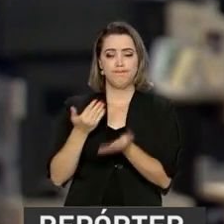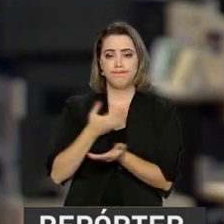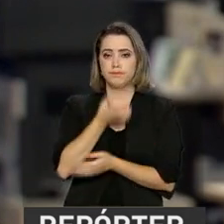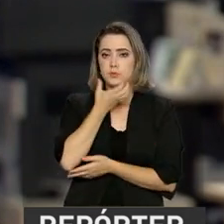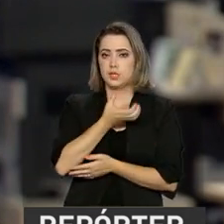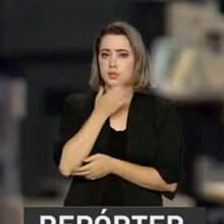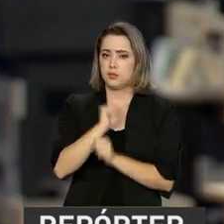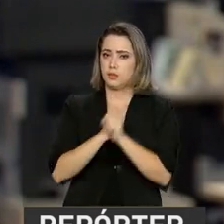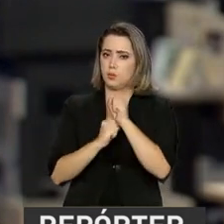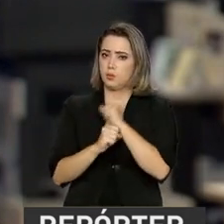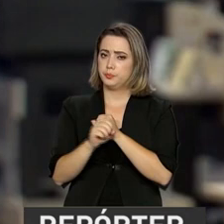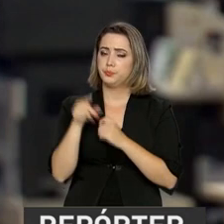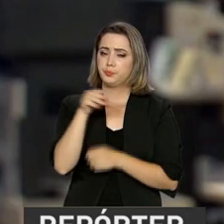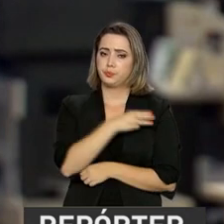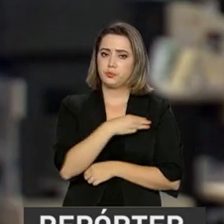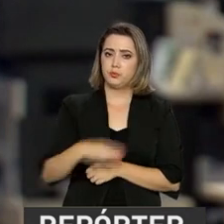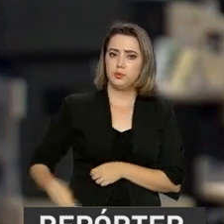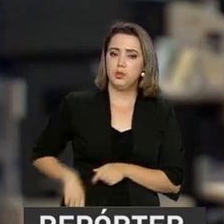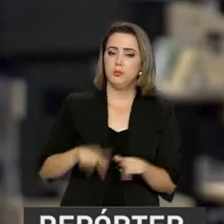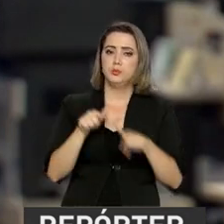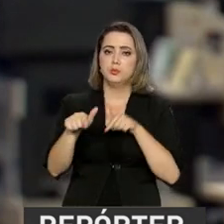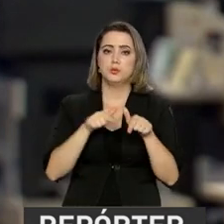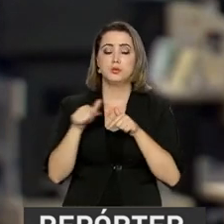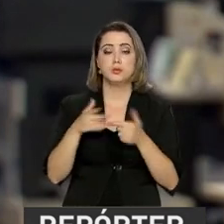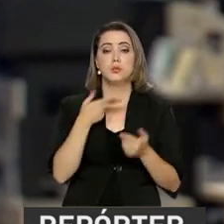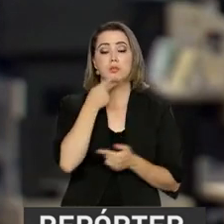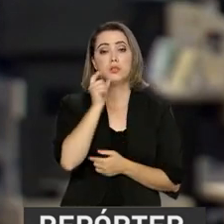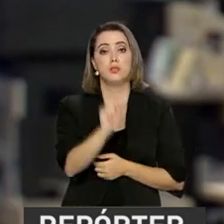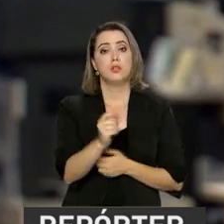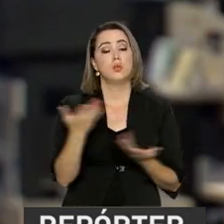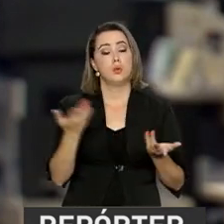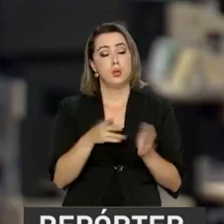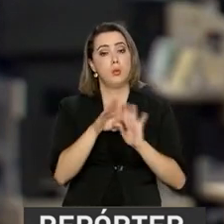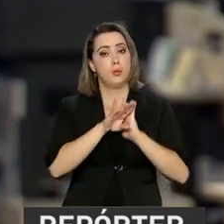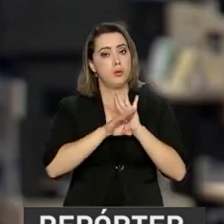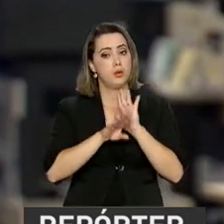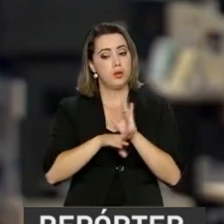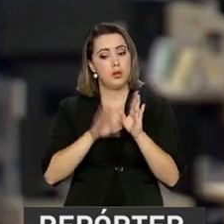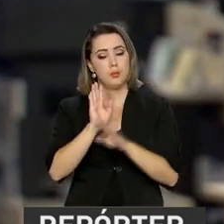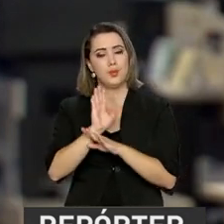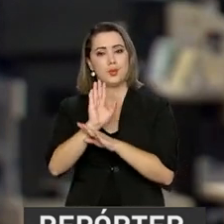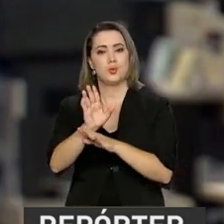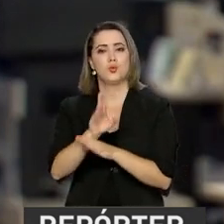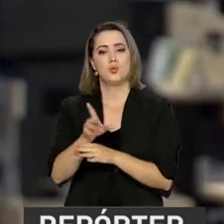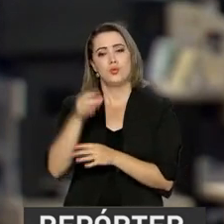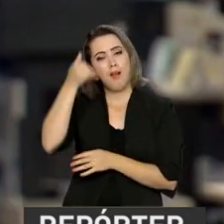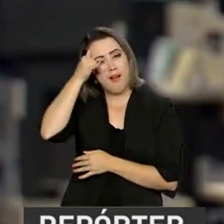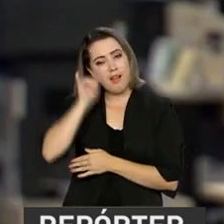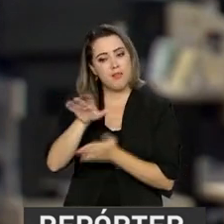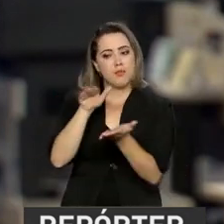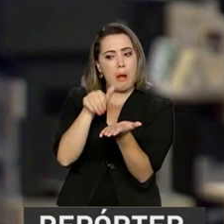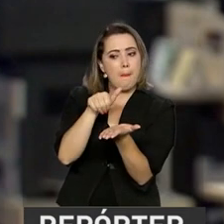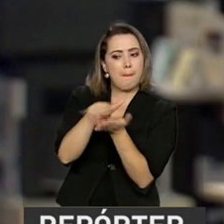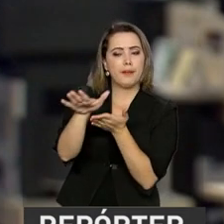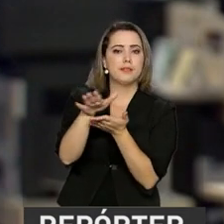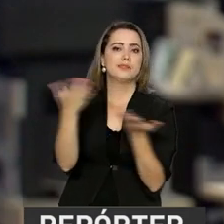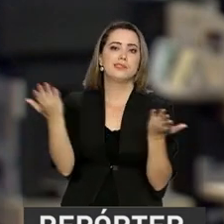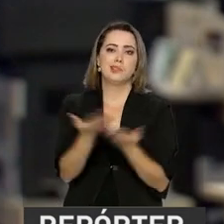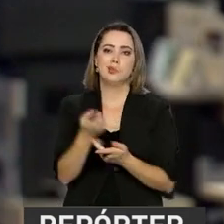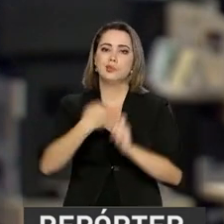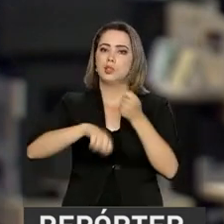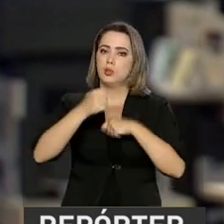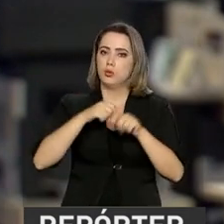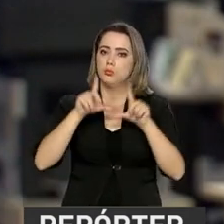segundo Ministro do trabalho Ronaldo Nogueira o programa seguro emprego ajuda a evitar demissões em momentos de retração da atividade